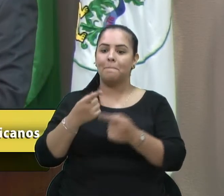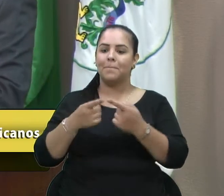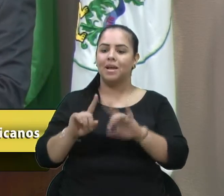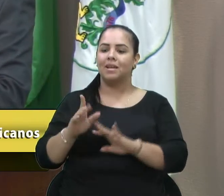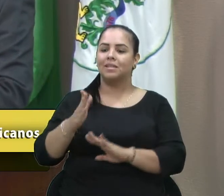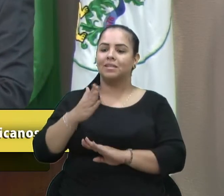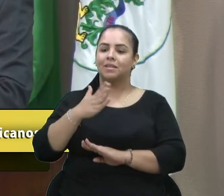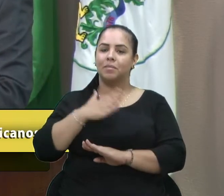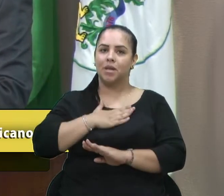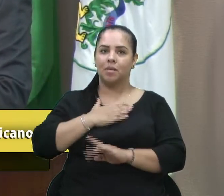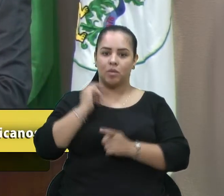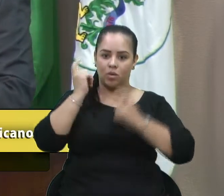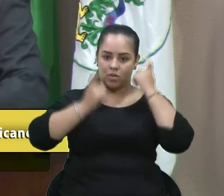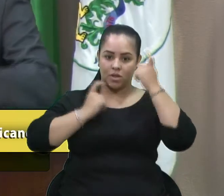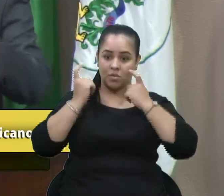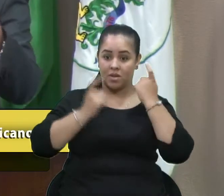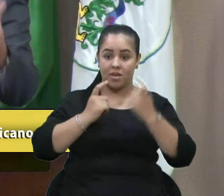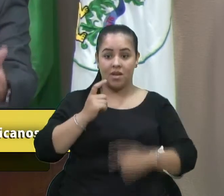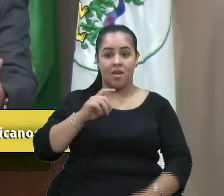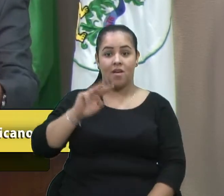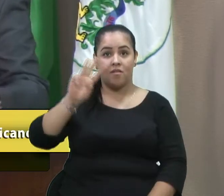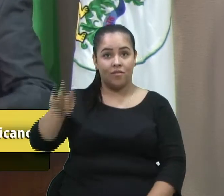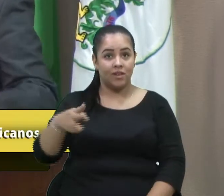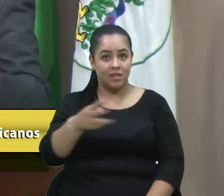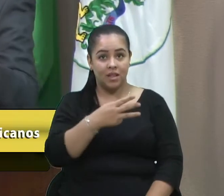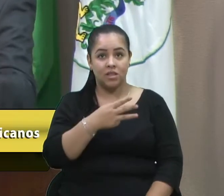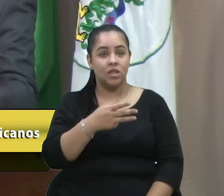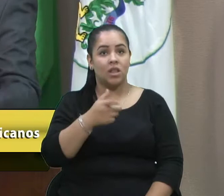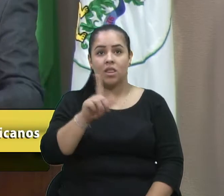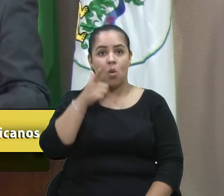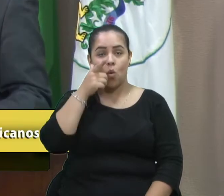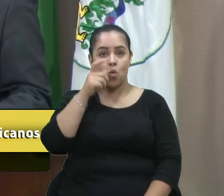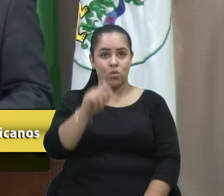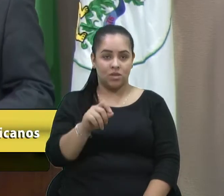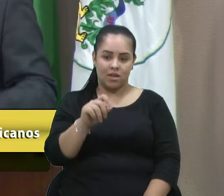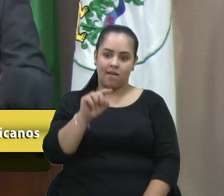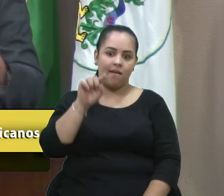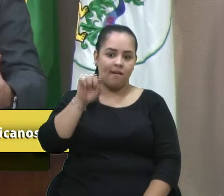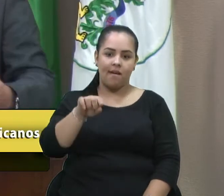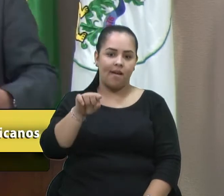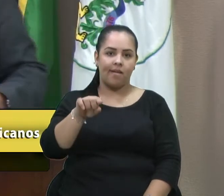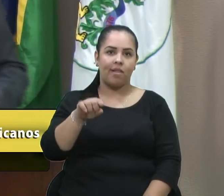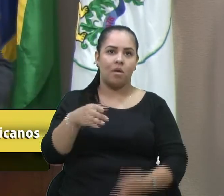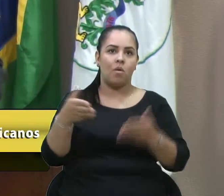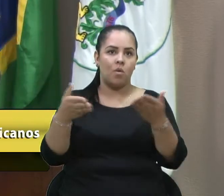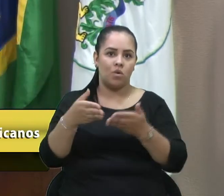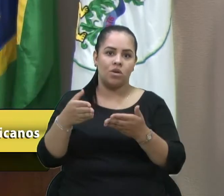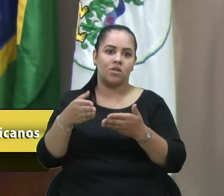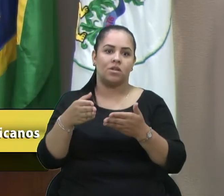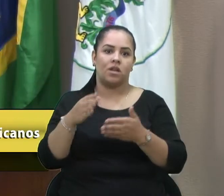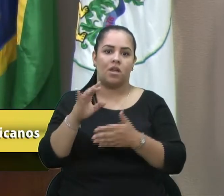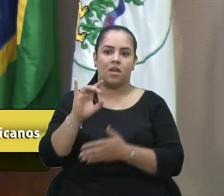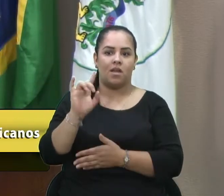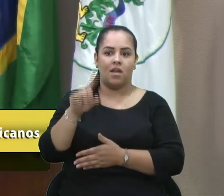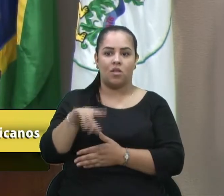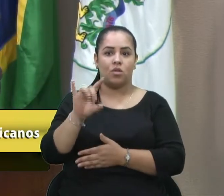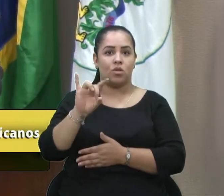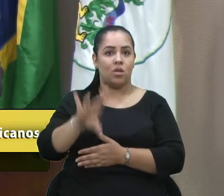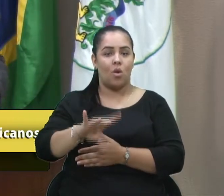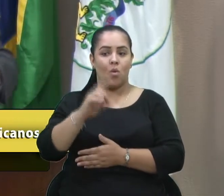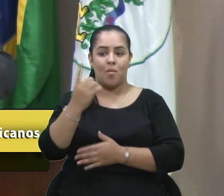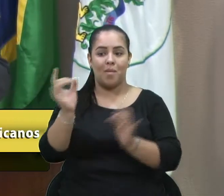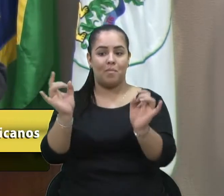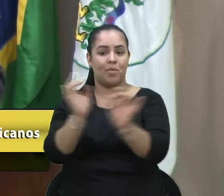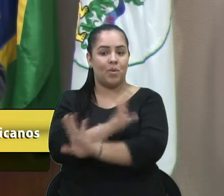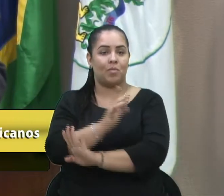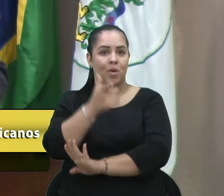não consiga, sendo ela hoje, se colocou à disposição, e é ela que está apta, vereadora Marisol,